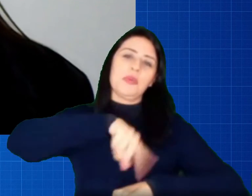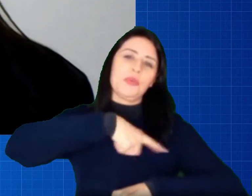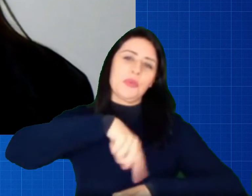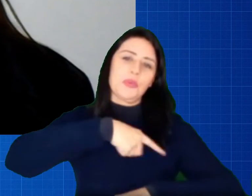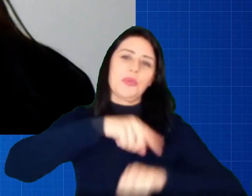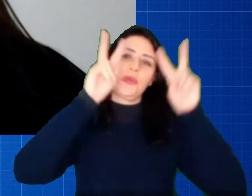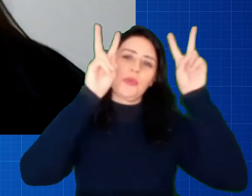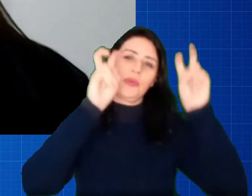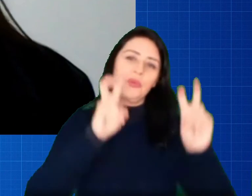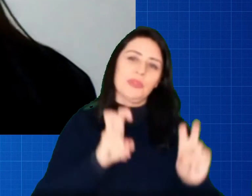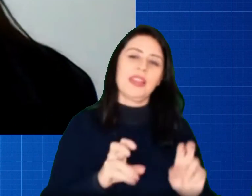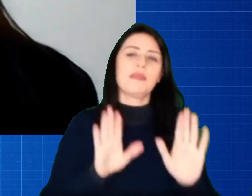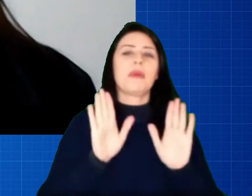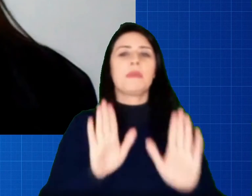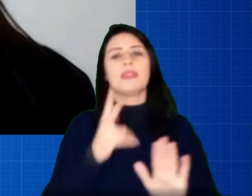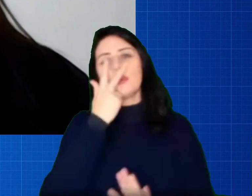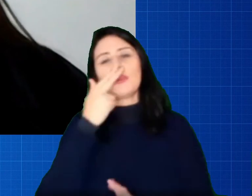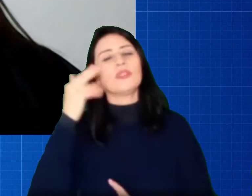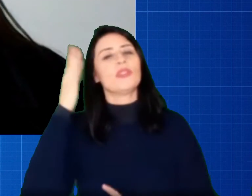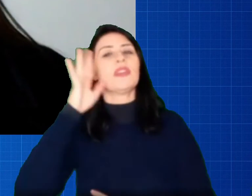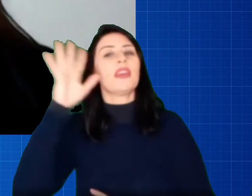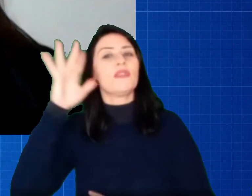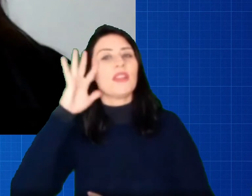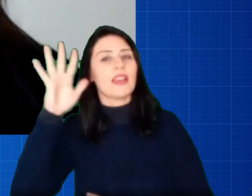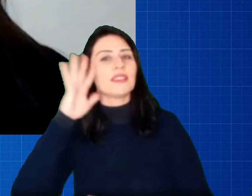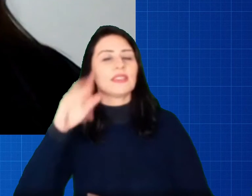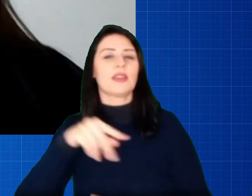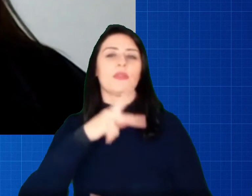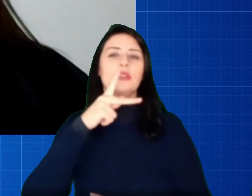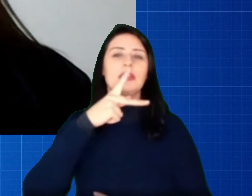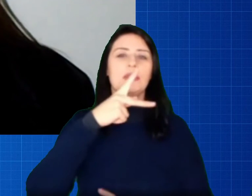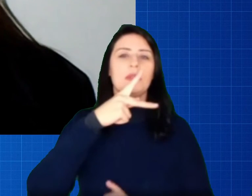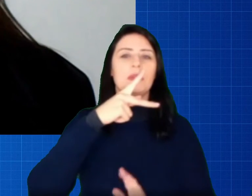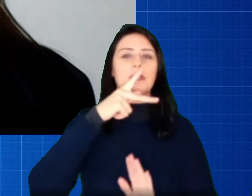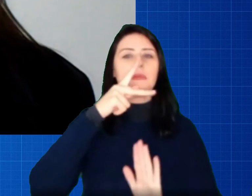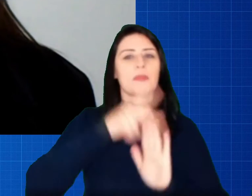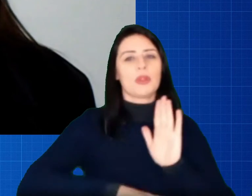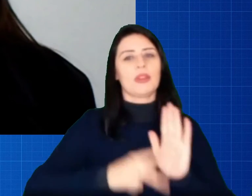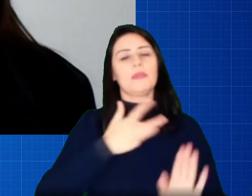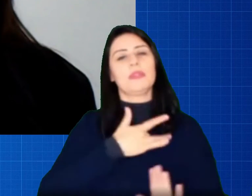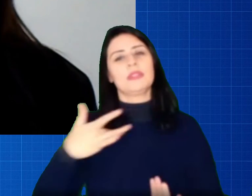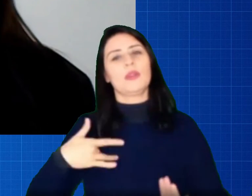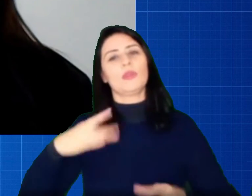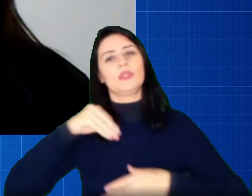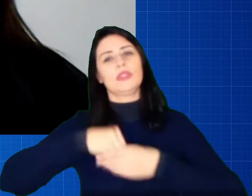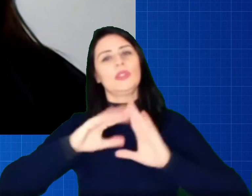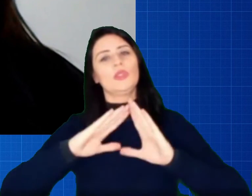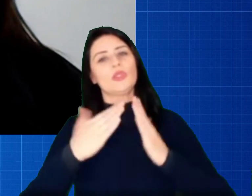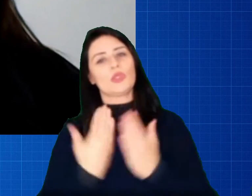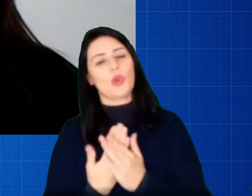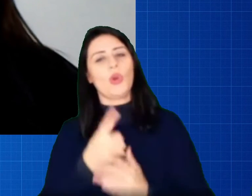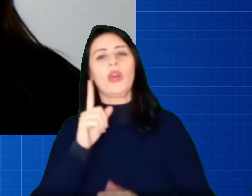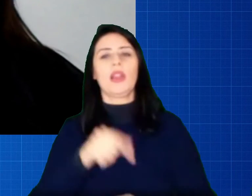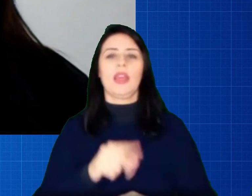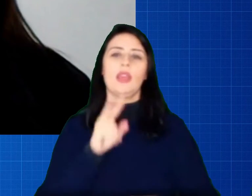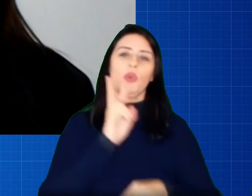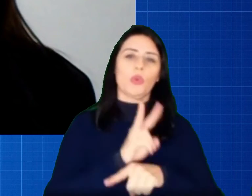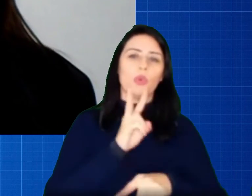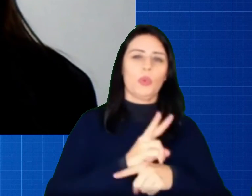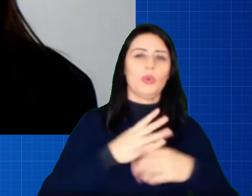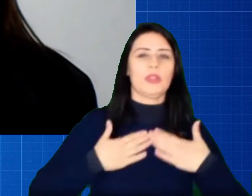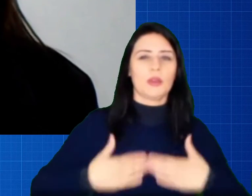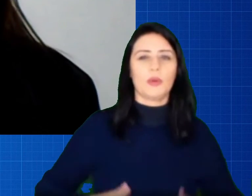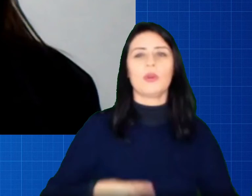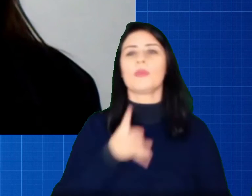tá? Esse assunto é muito extenso, a gente poderia estar aqui falando, né, várias outras temáticas, mas eu acho que a reflexão do programa Saúde na Escola é